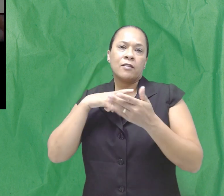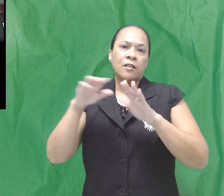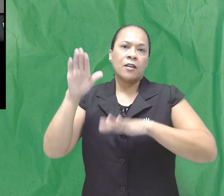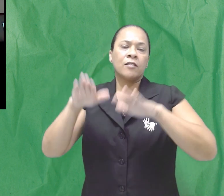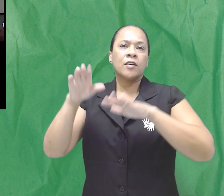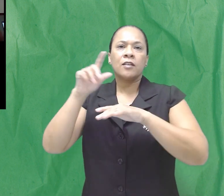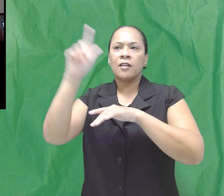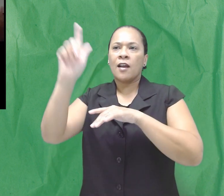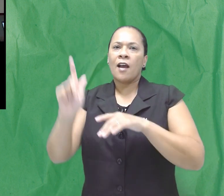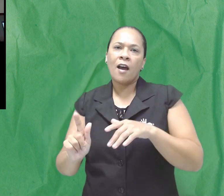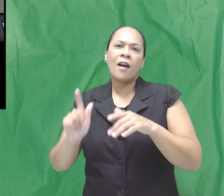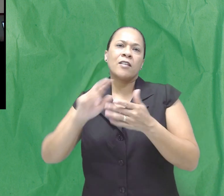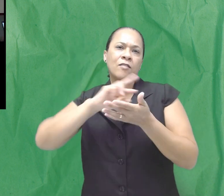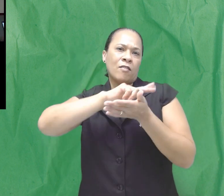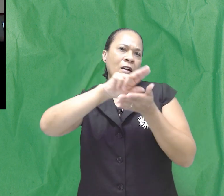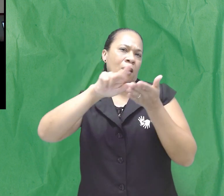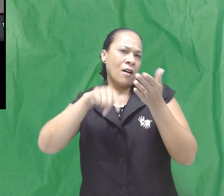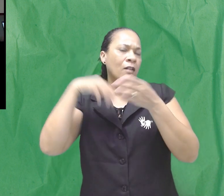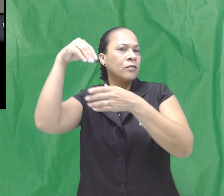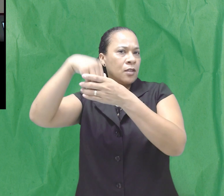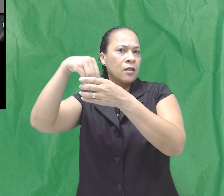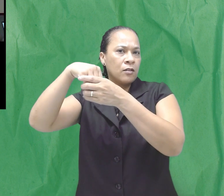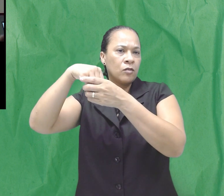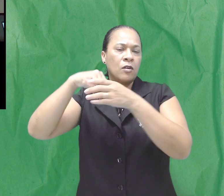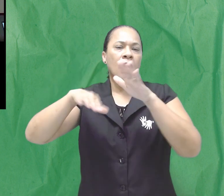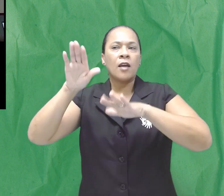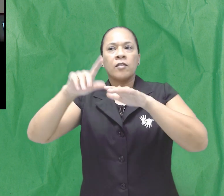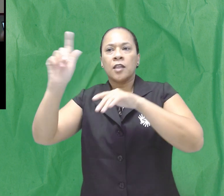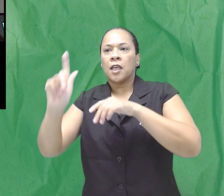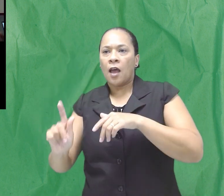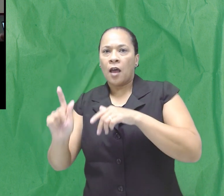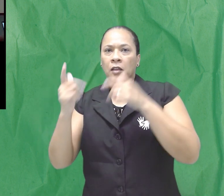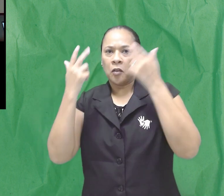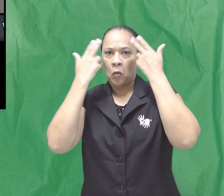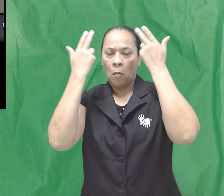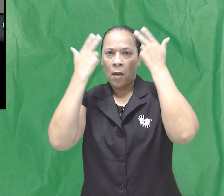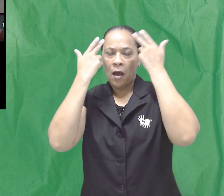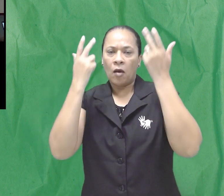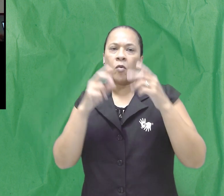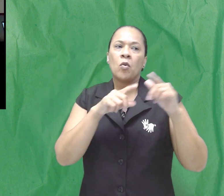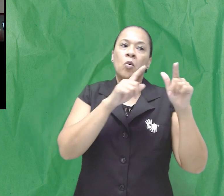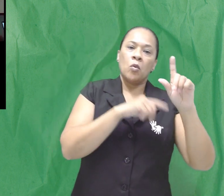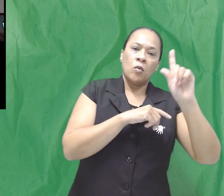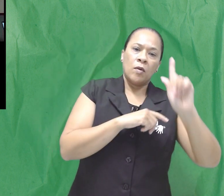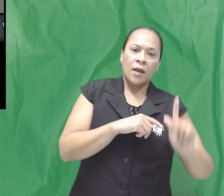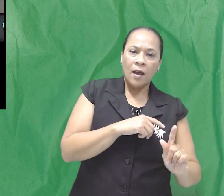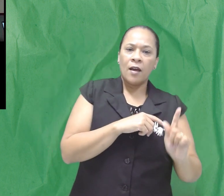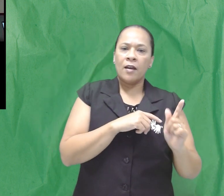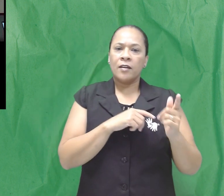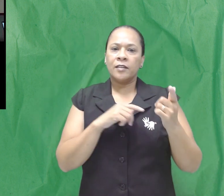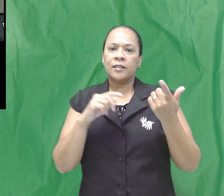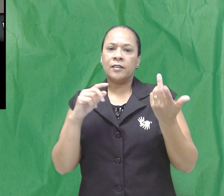de gases diferentes, né, a gente pode ter um gás de cozinha normal, gás nitrogênio, argônio,